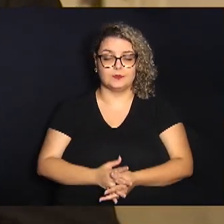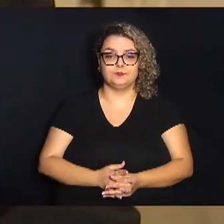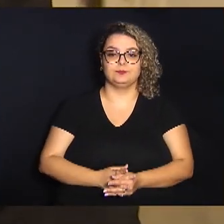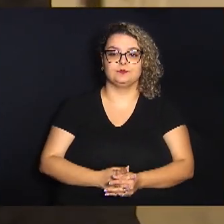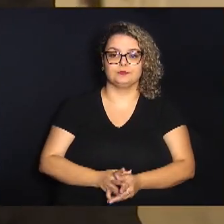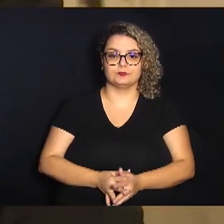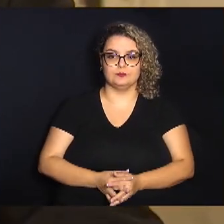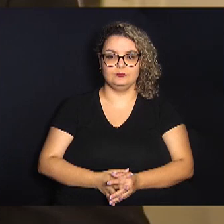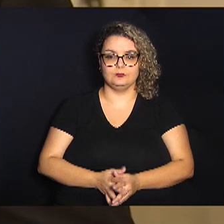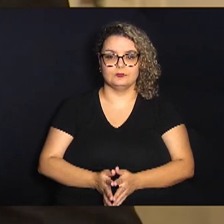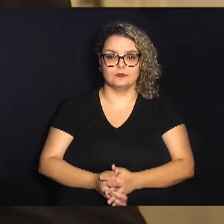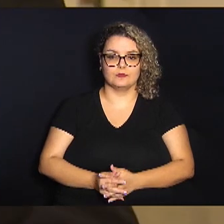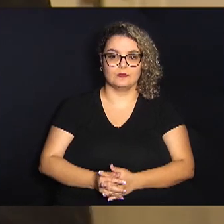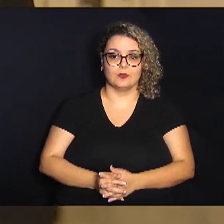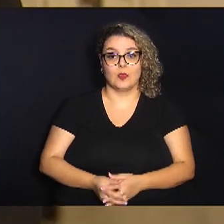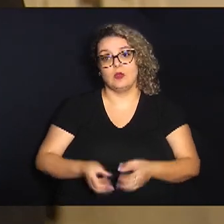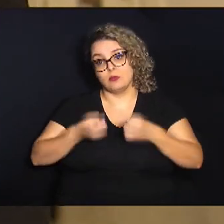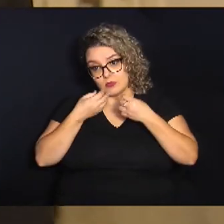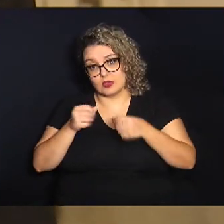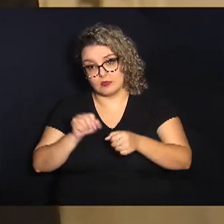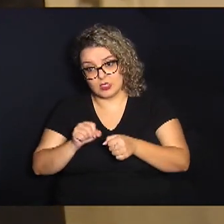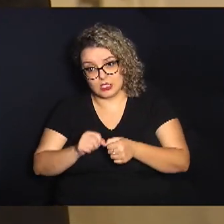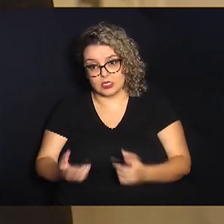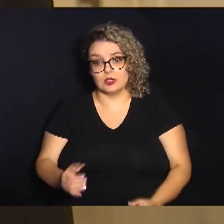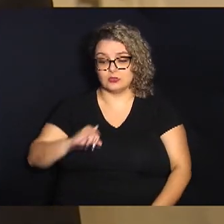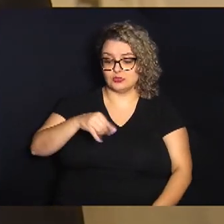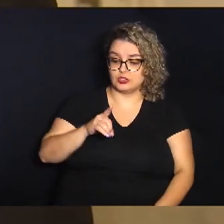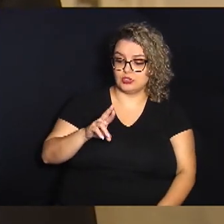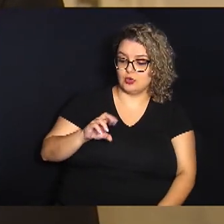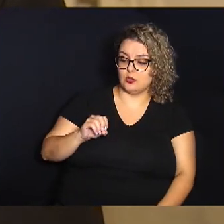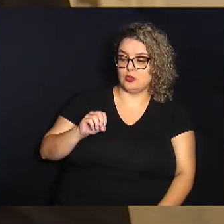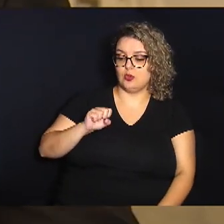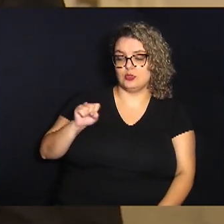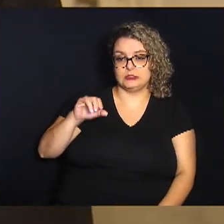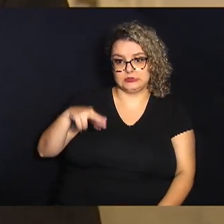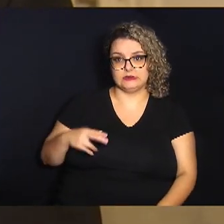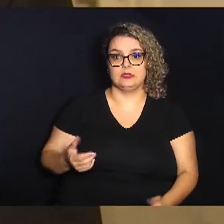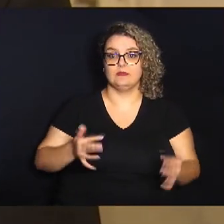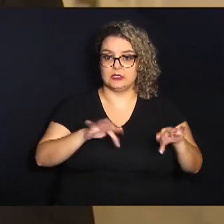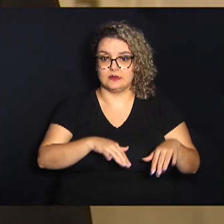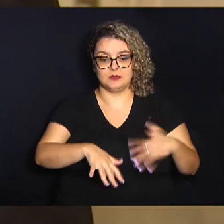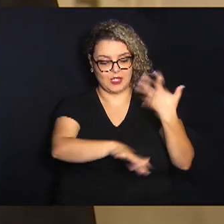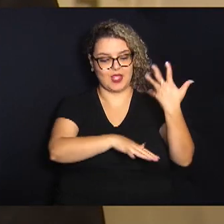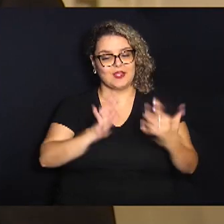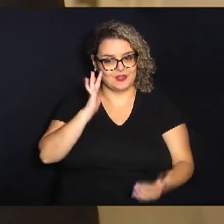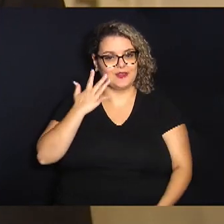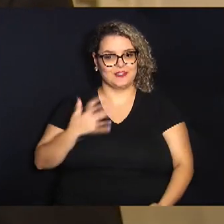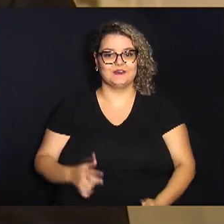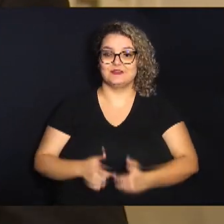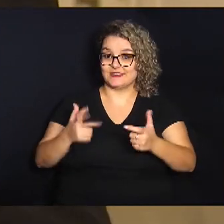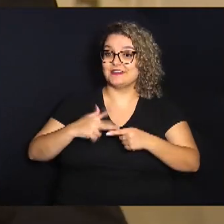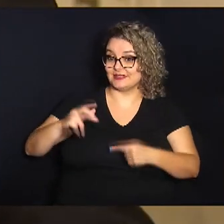já estão sendo feitas as benfeitorias, o Jardim Rocim está terminando também a reforma da praça lá também, e eu acho que vai ser uma grande